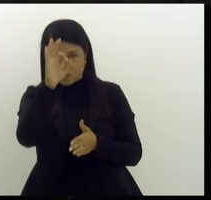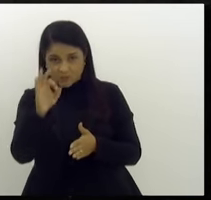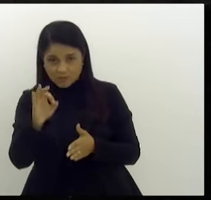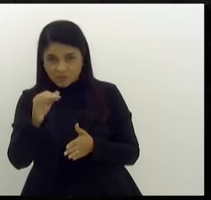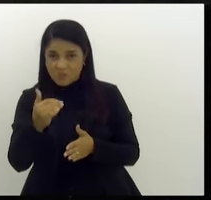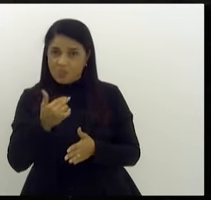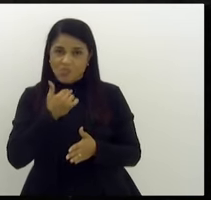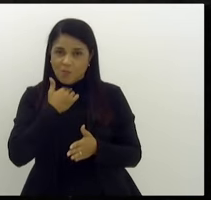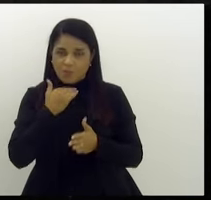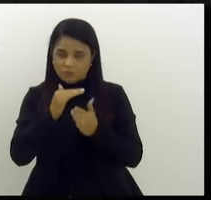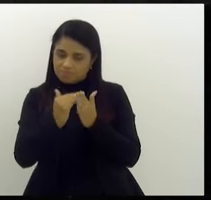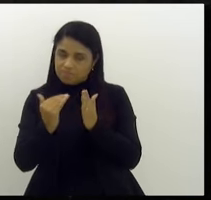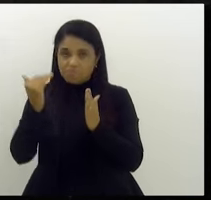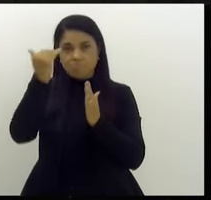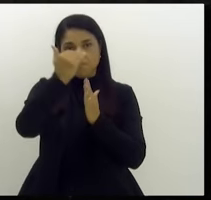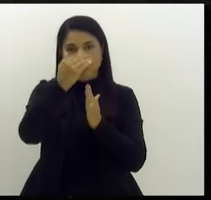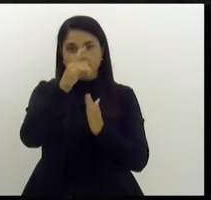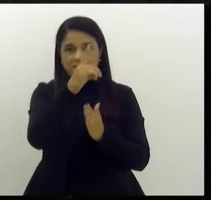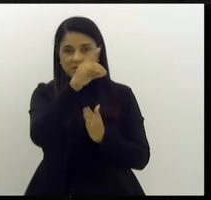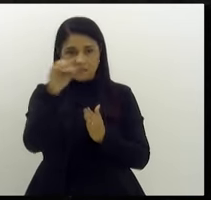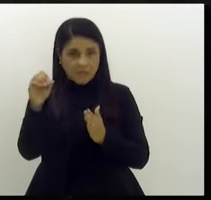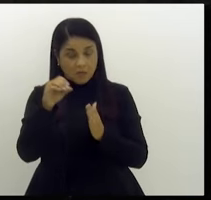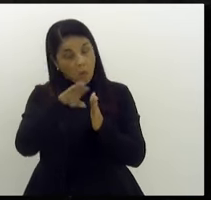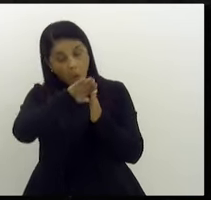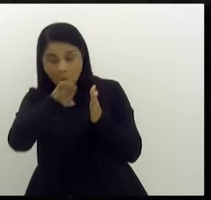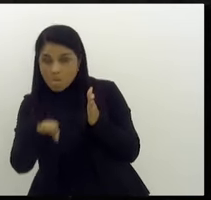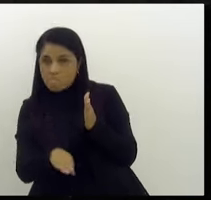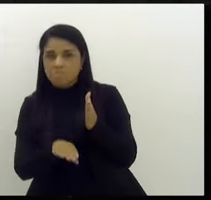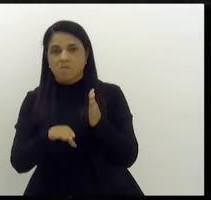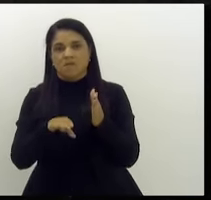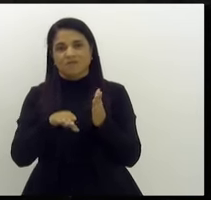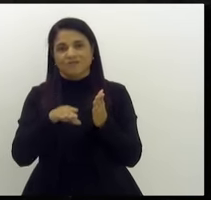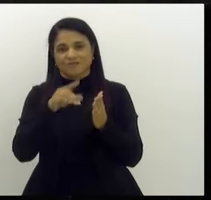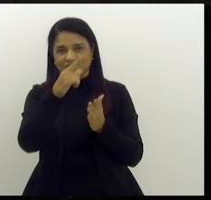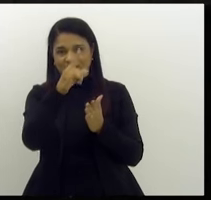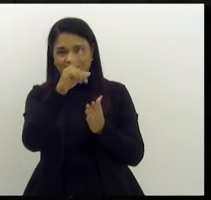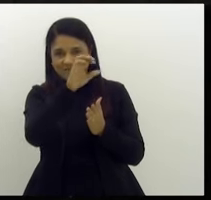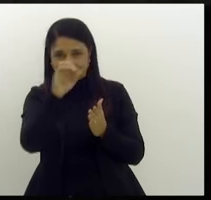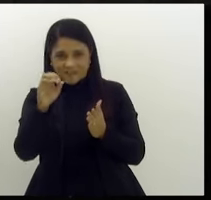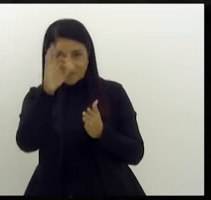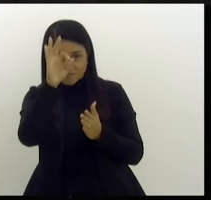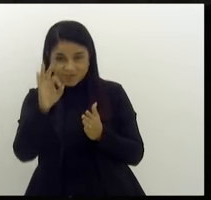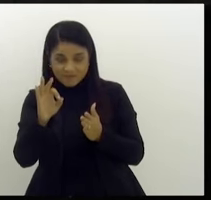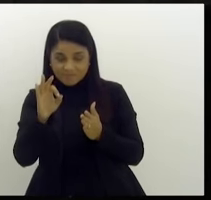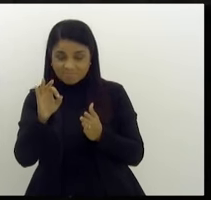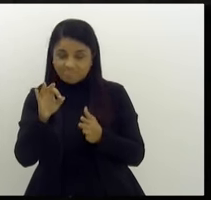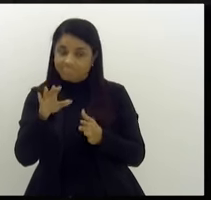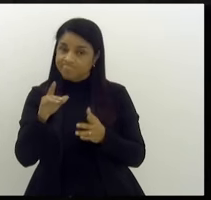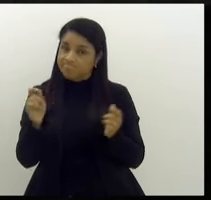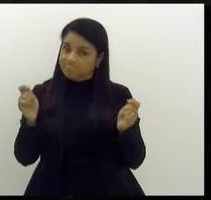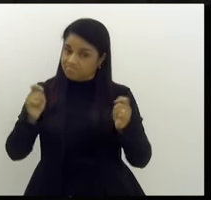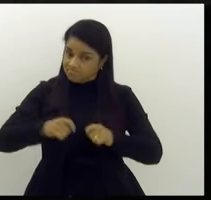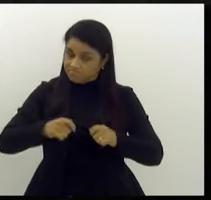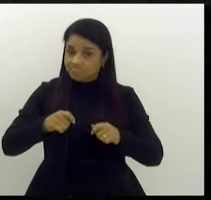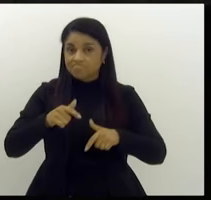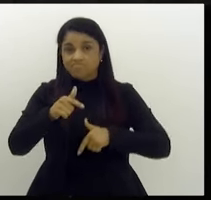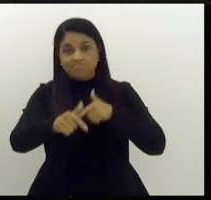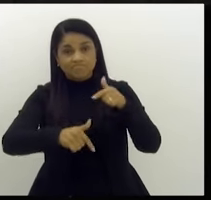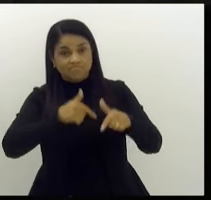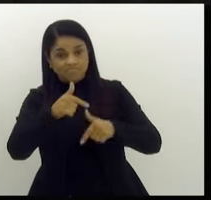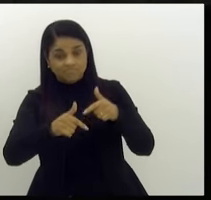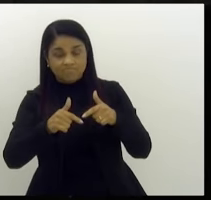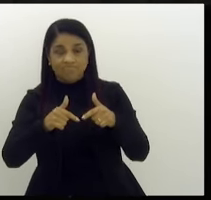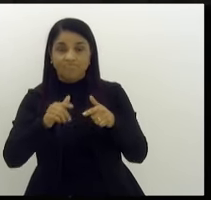passar de 100% e poderá ser menos de 100% então a gente pode ter um cenário que o trabalhador contribui com